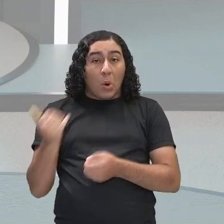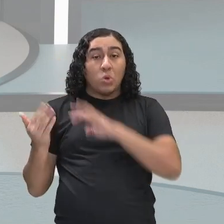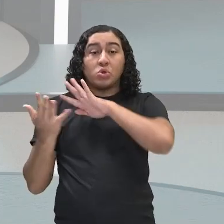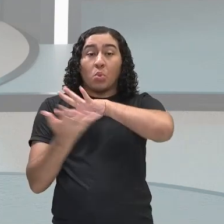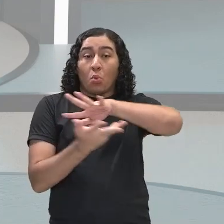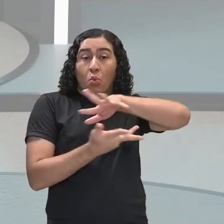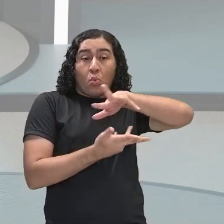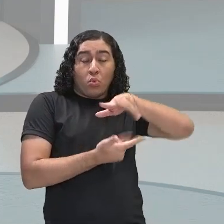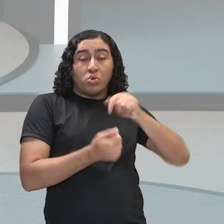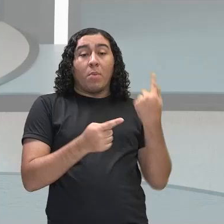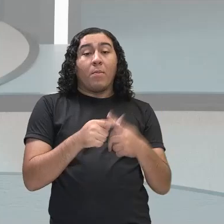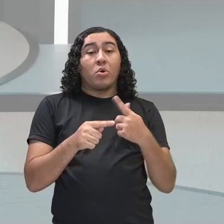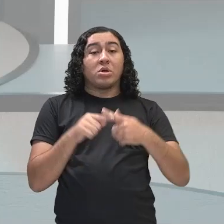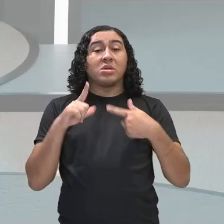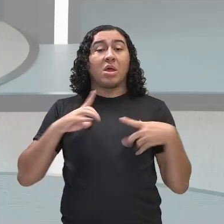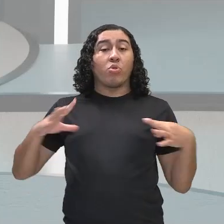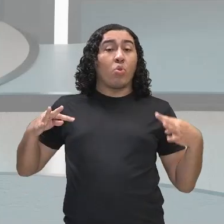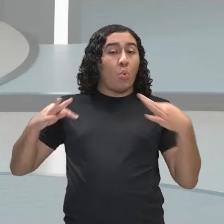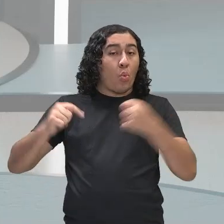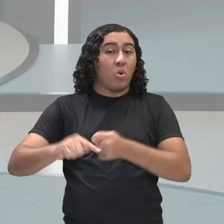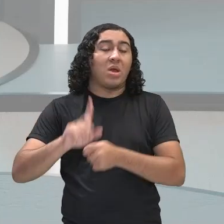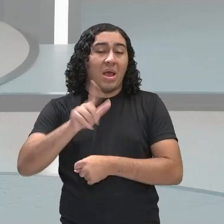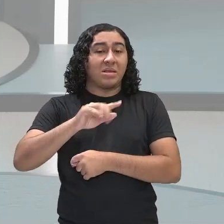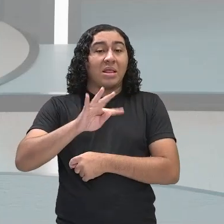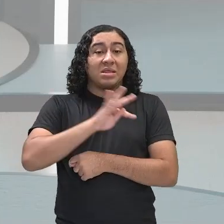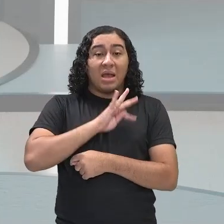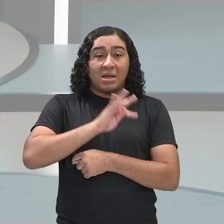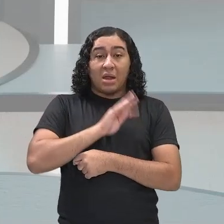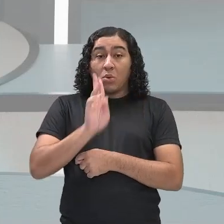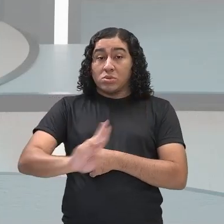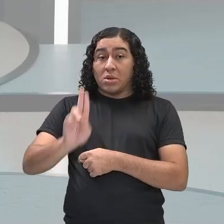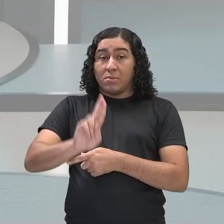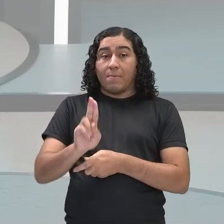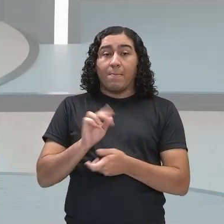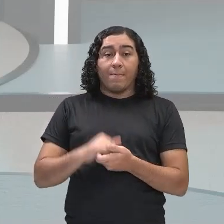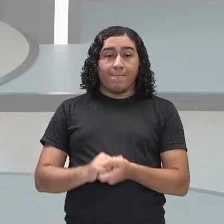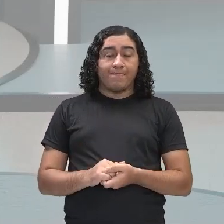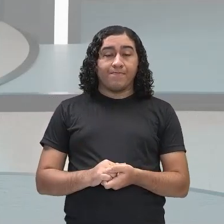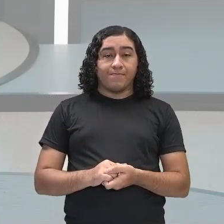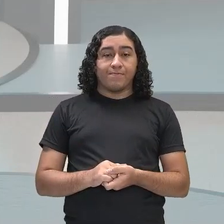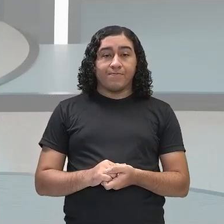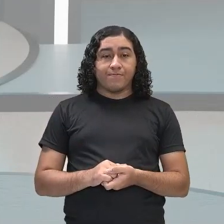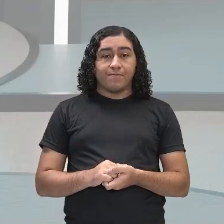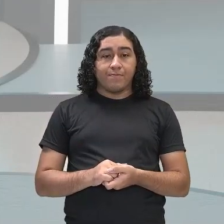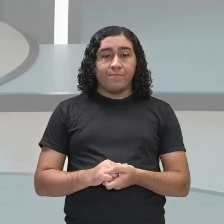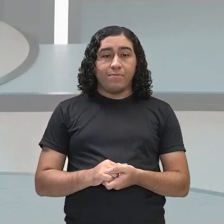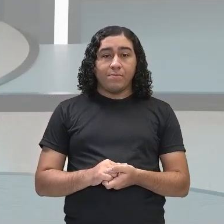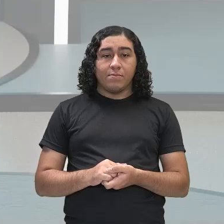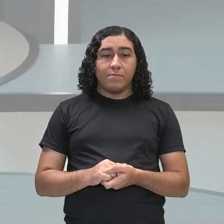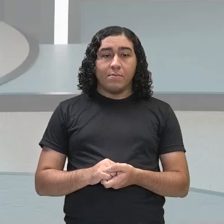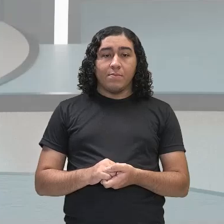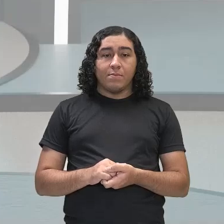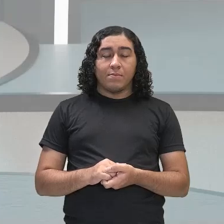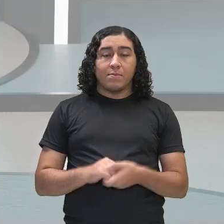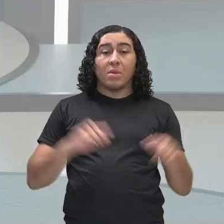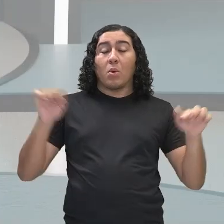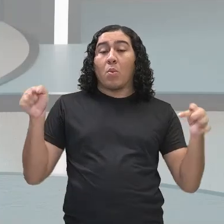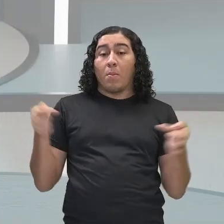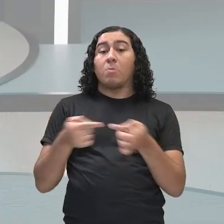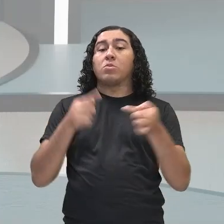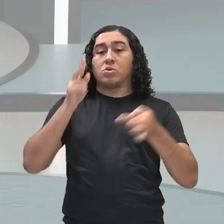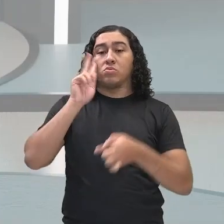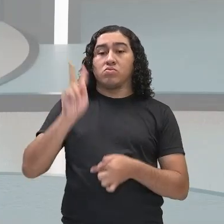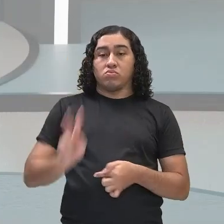mundo, por conta de toda essa técnica que foi utilizada. E isso faz parte, né, gente, da